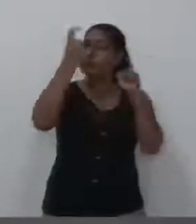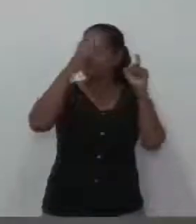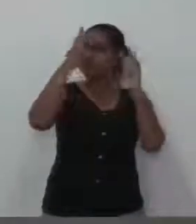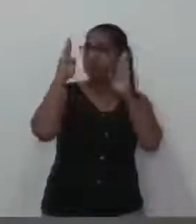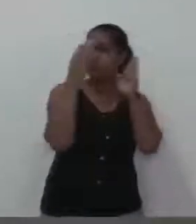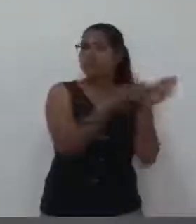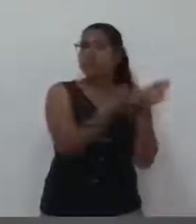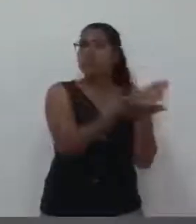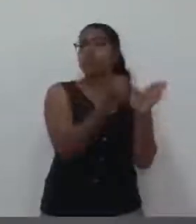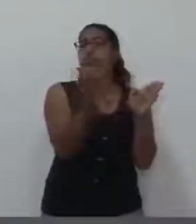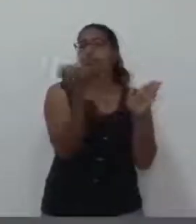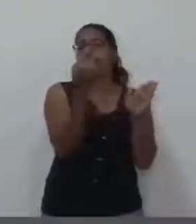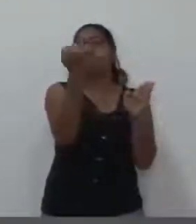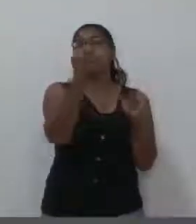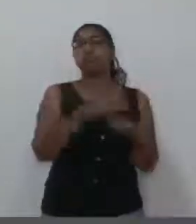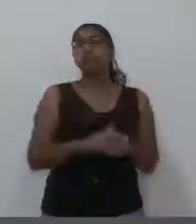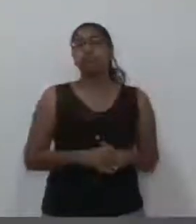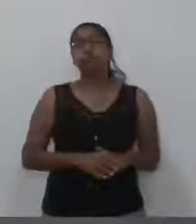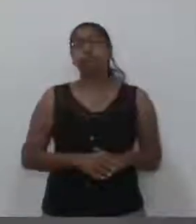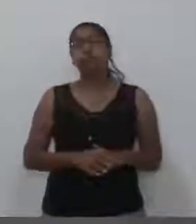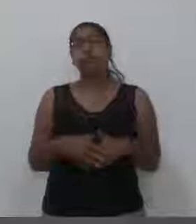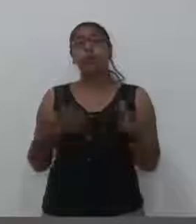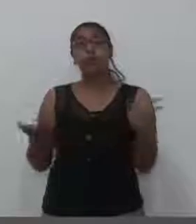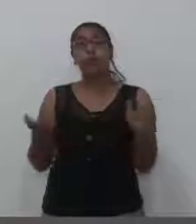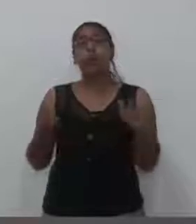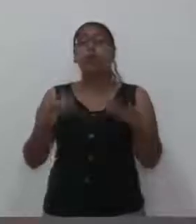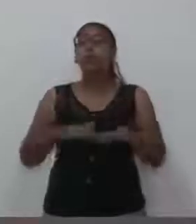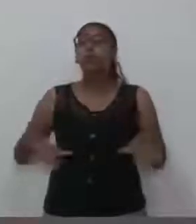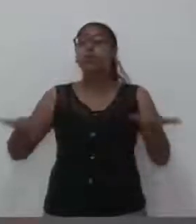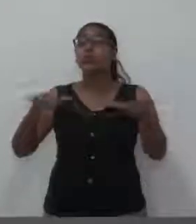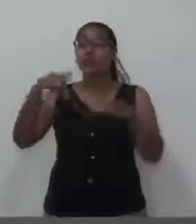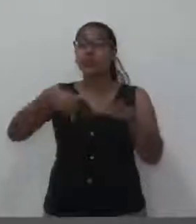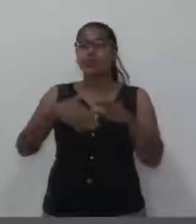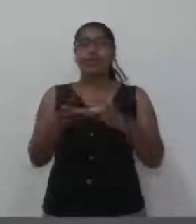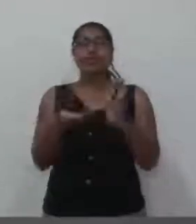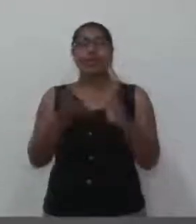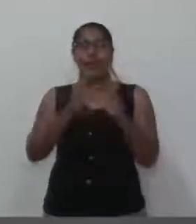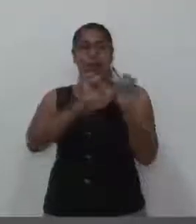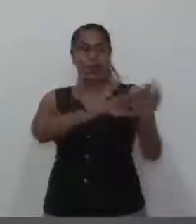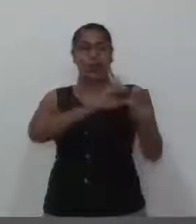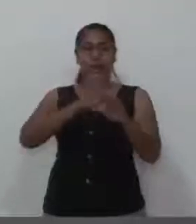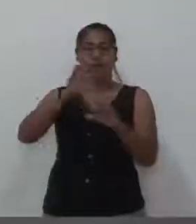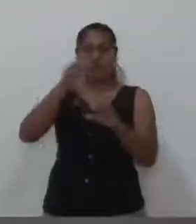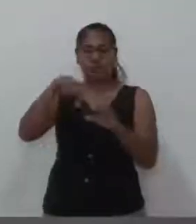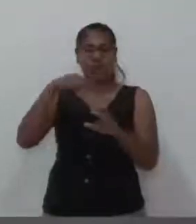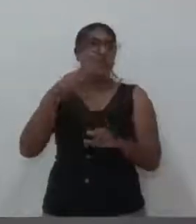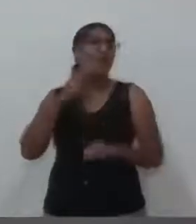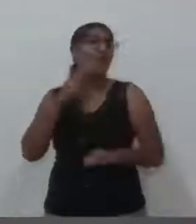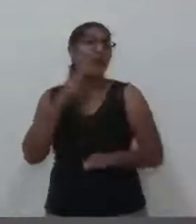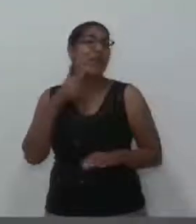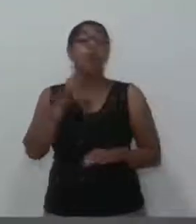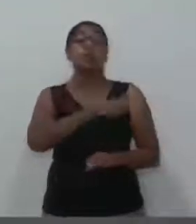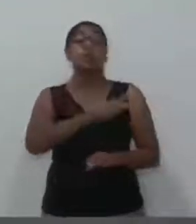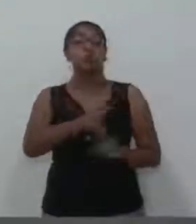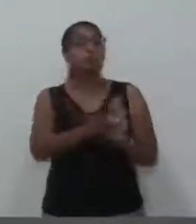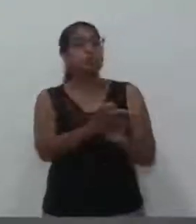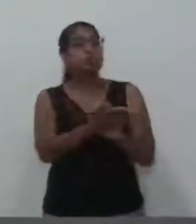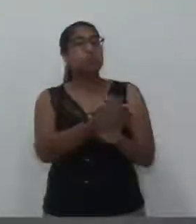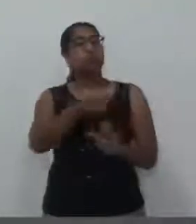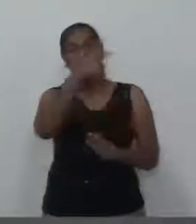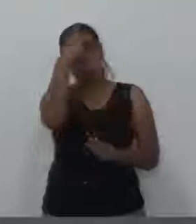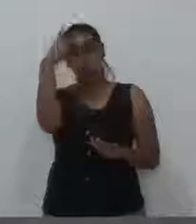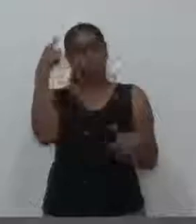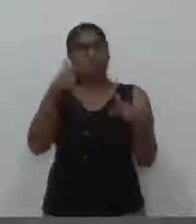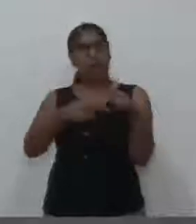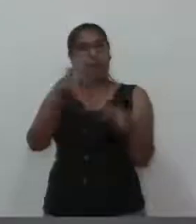né, automaticamente, claro, óbvio. Não é? Mas me estranha e me assusta essa situação e